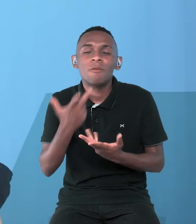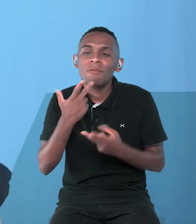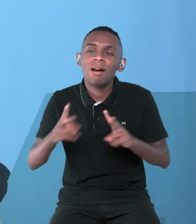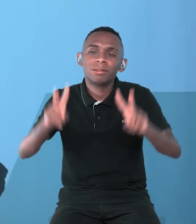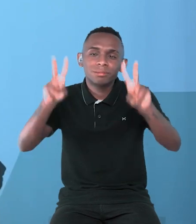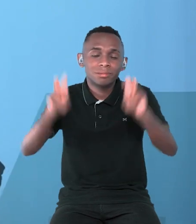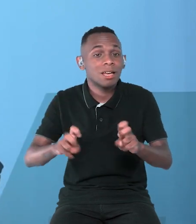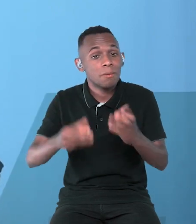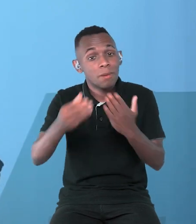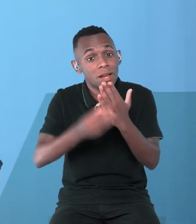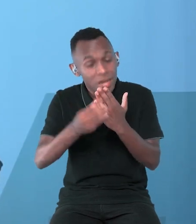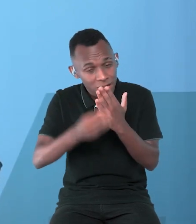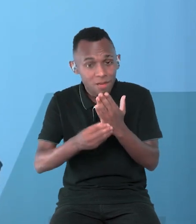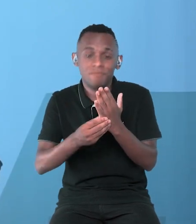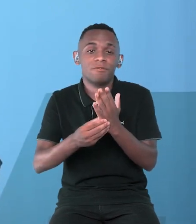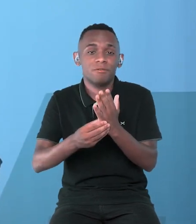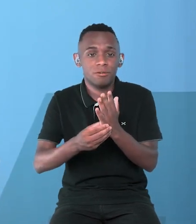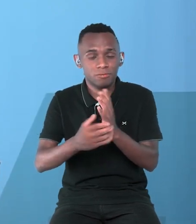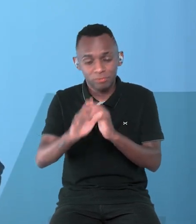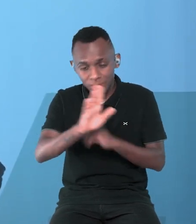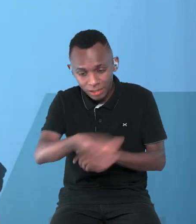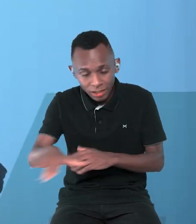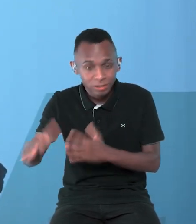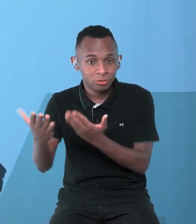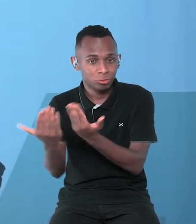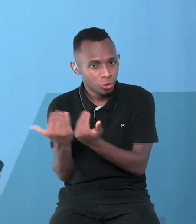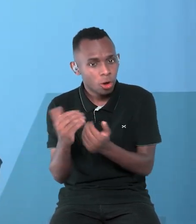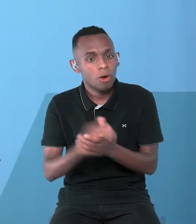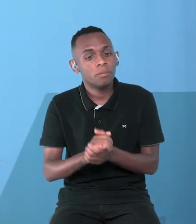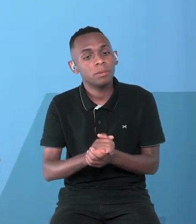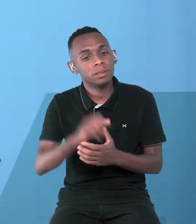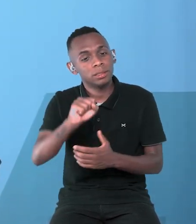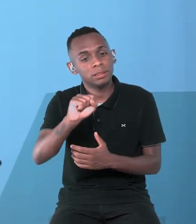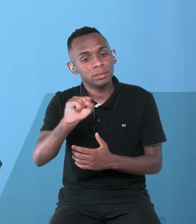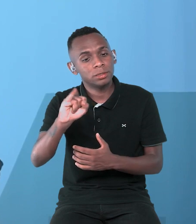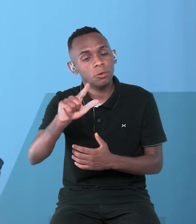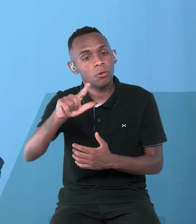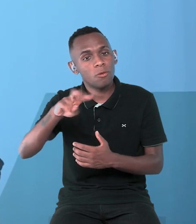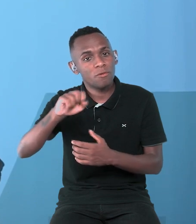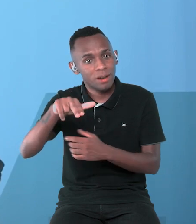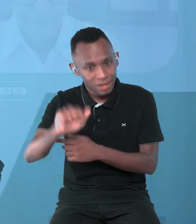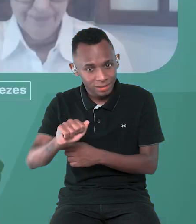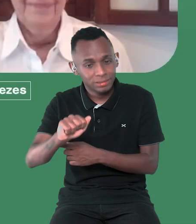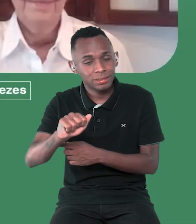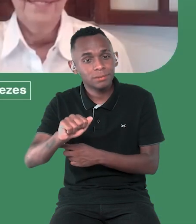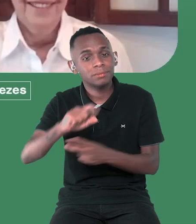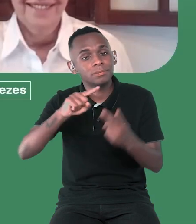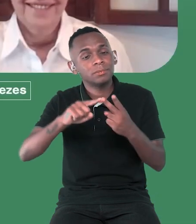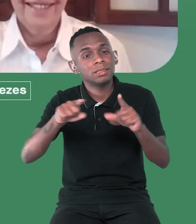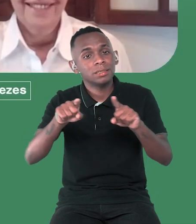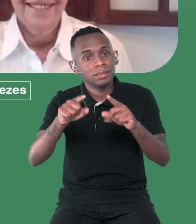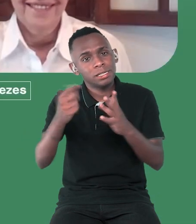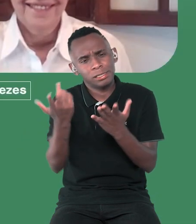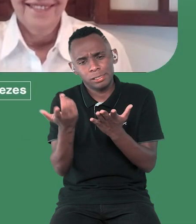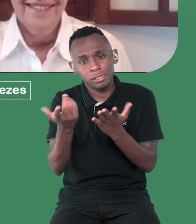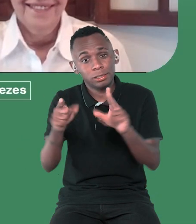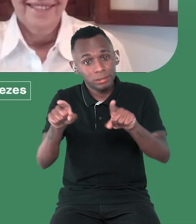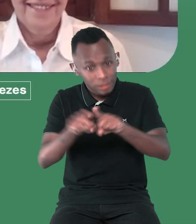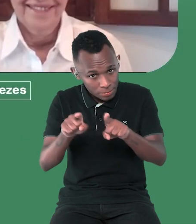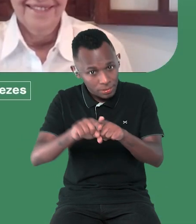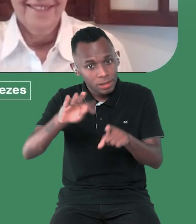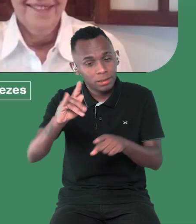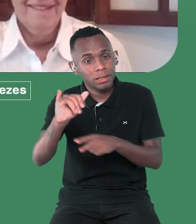livros infanto-juvenis. É a ilustradora Silvana de Menezes e a escritora